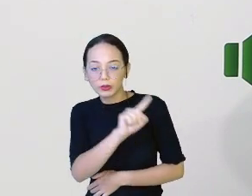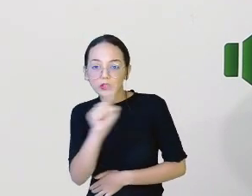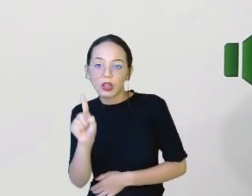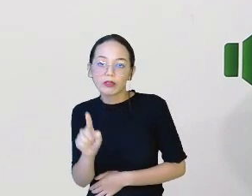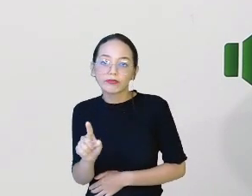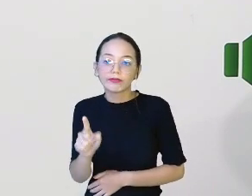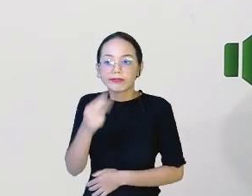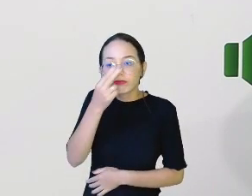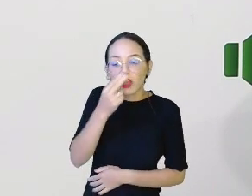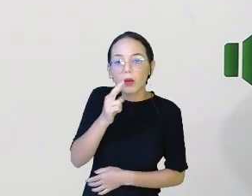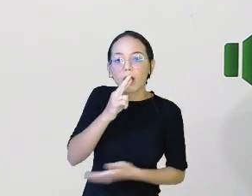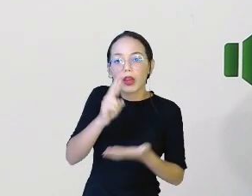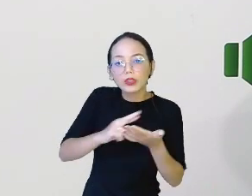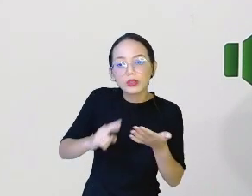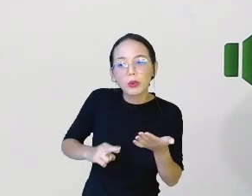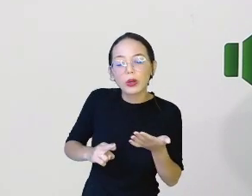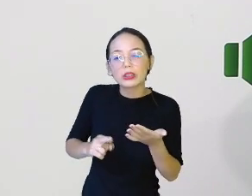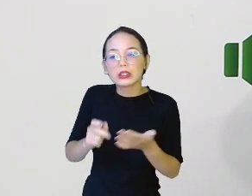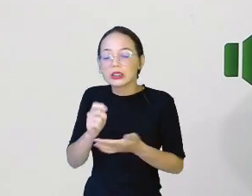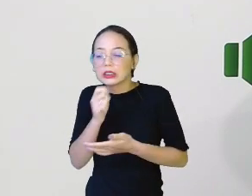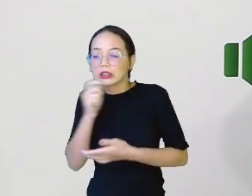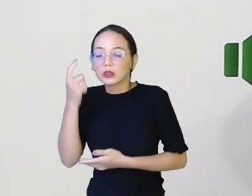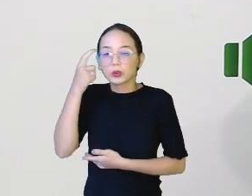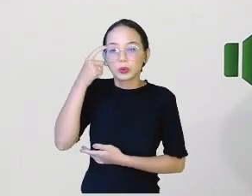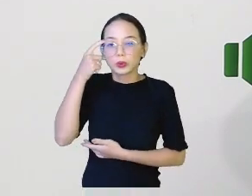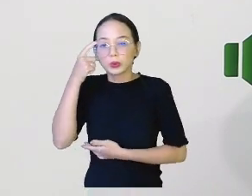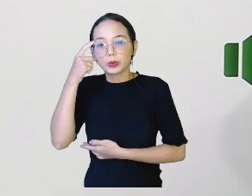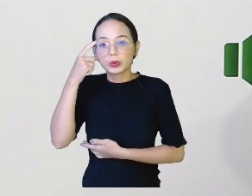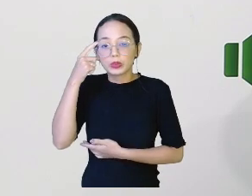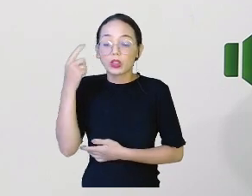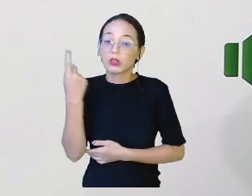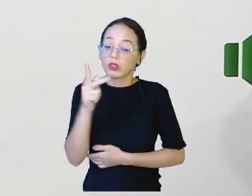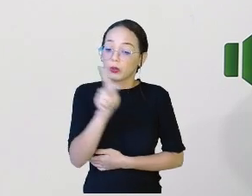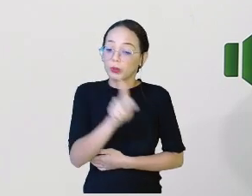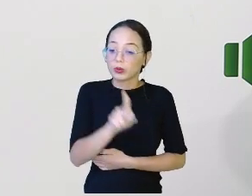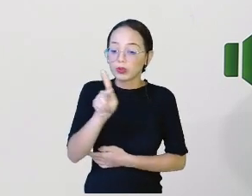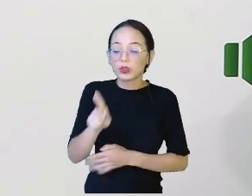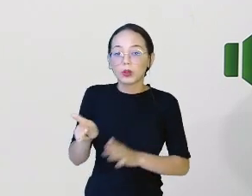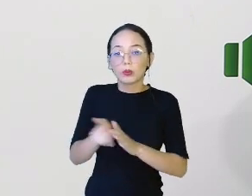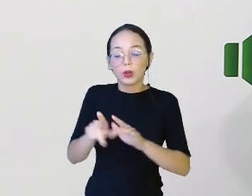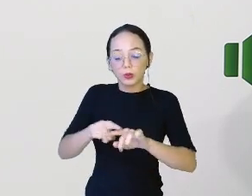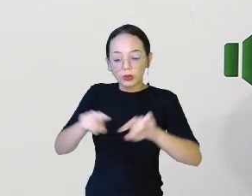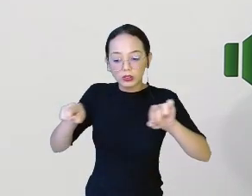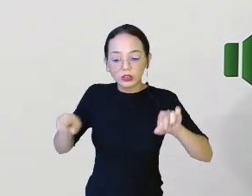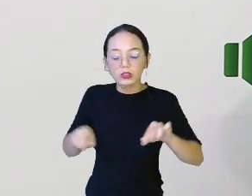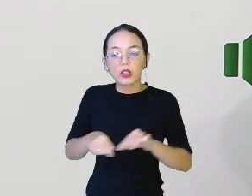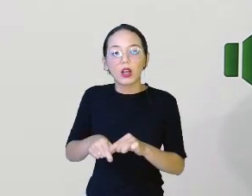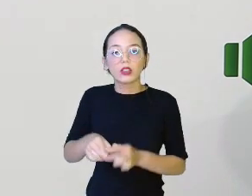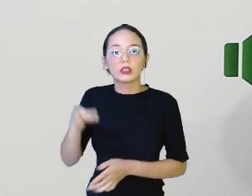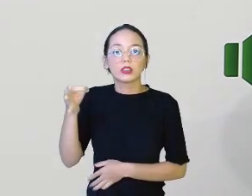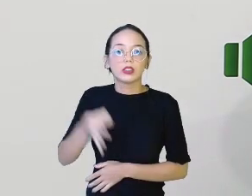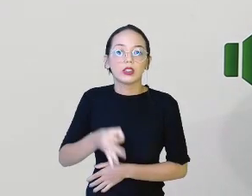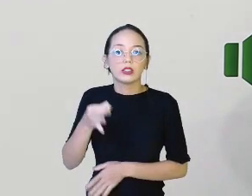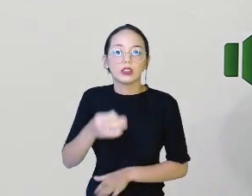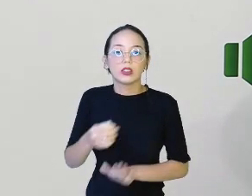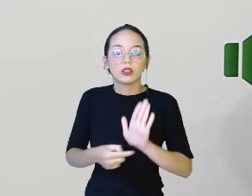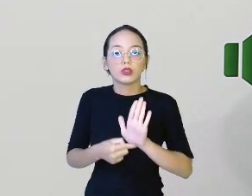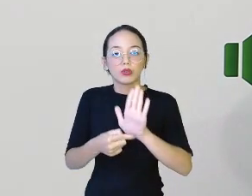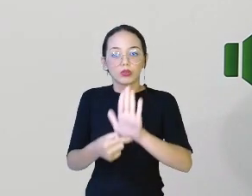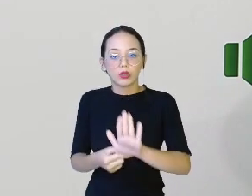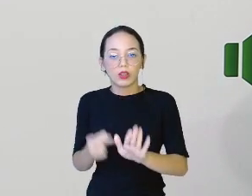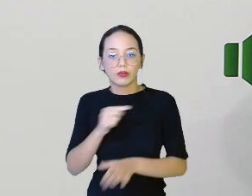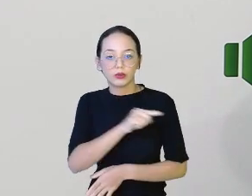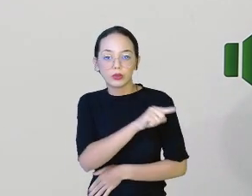a nossa resposta não tirar todas as suas dúvidas, o teu professor de sala de aula com certeza vai estar aí